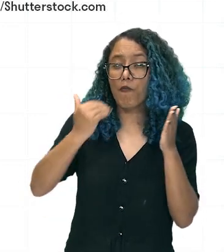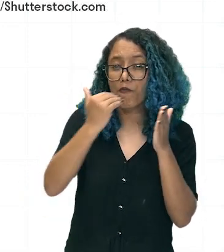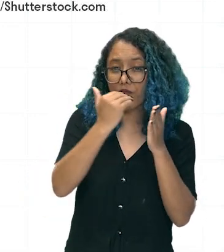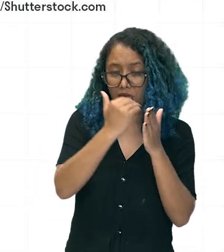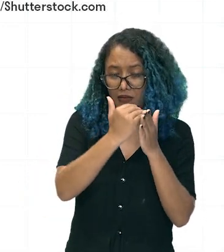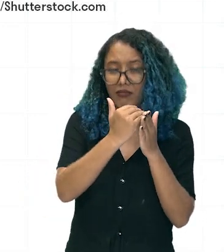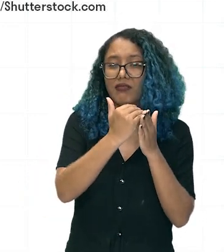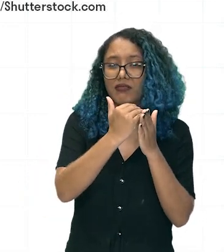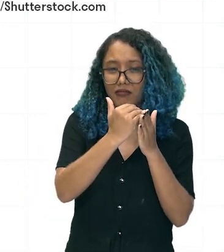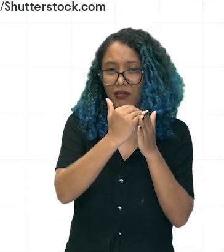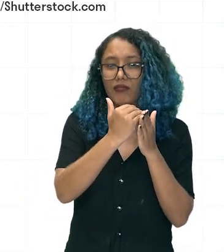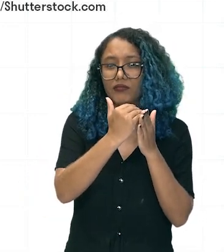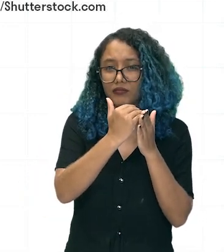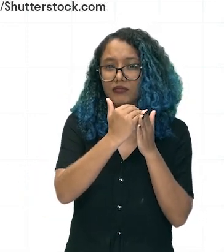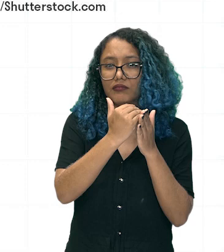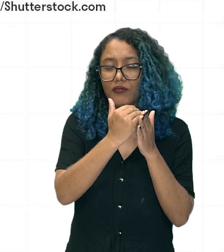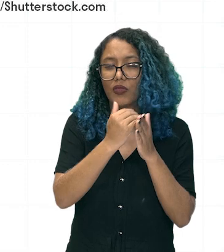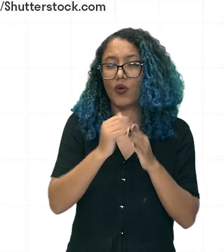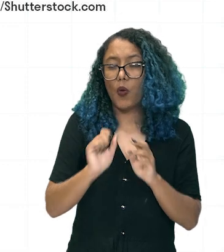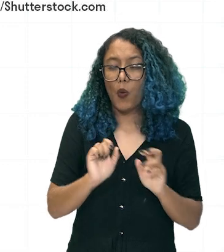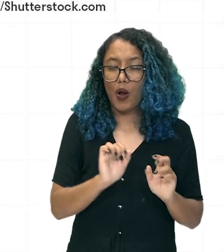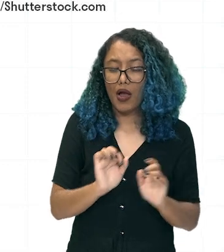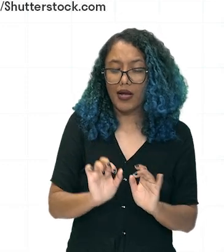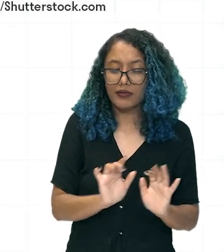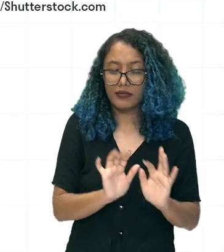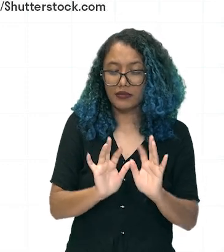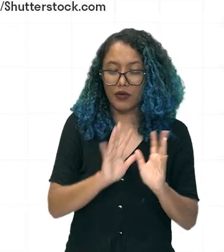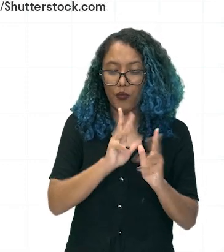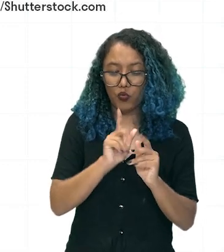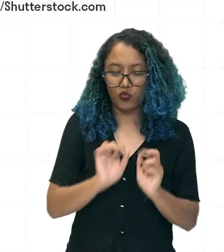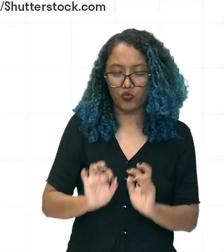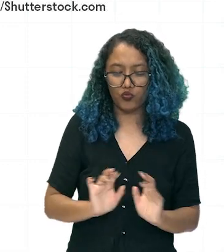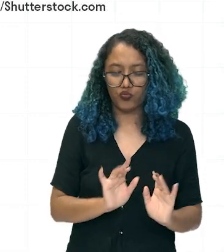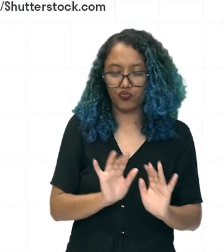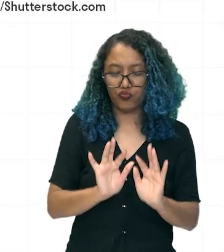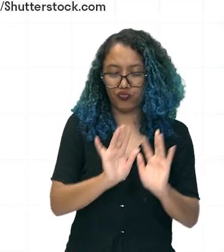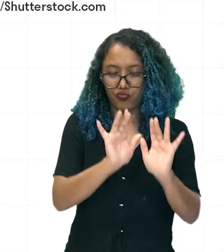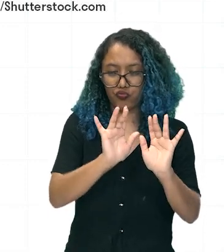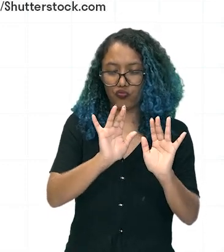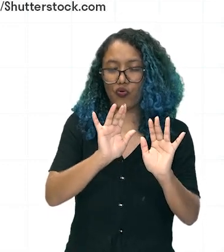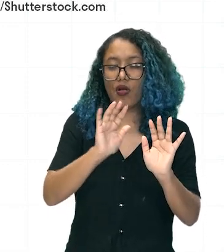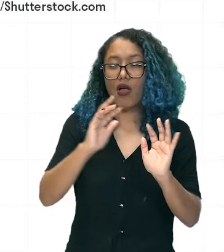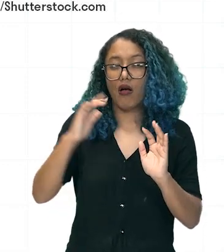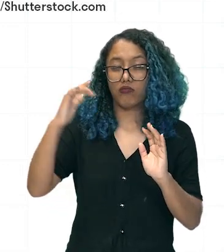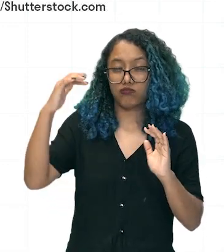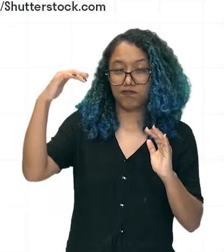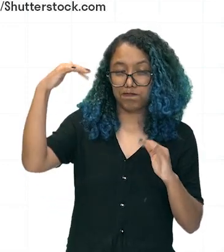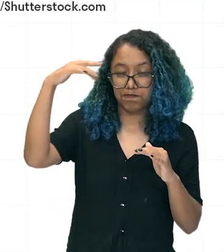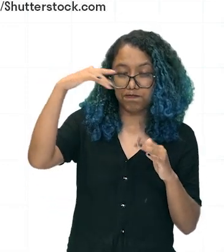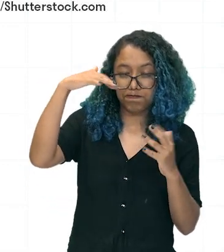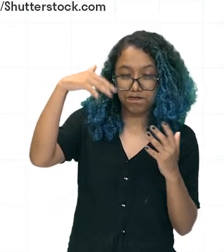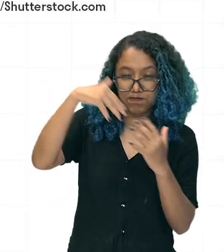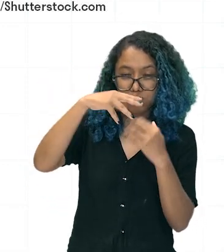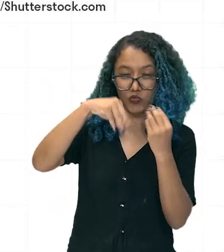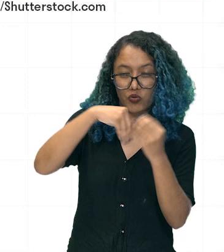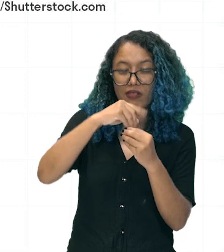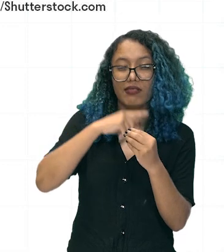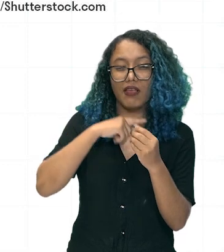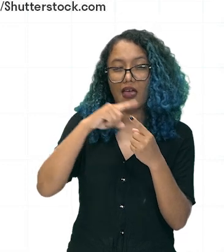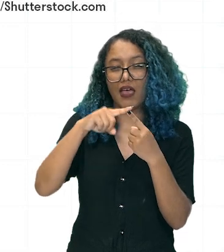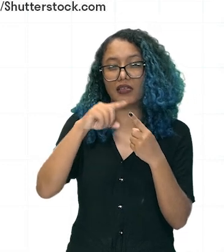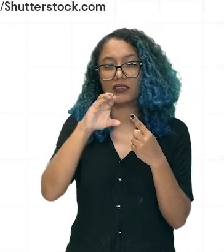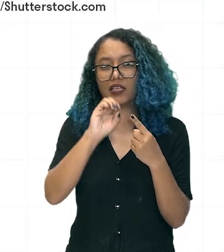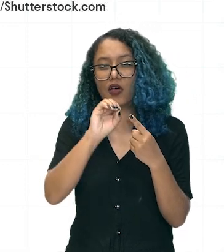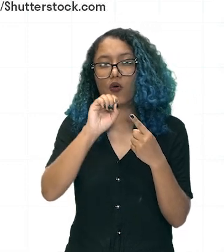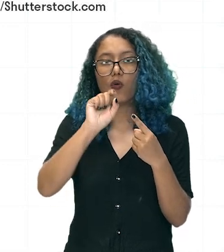eles foram emitidos, lançados para a atmosfera em grande quantidade. Nós temos ali ó, CO2, né, que